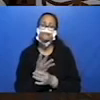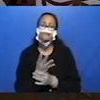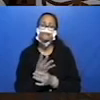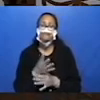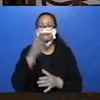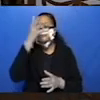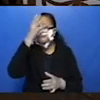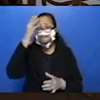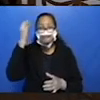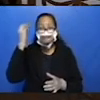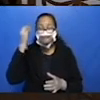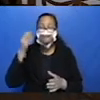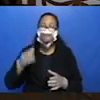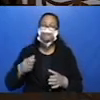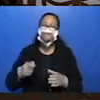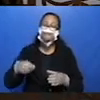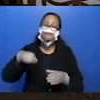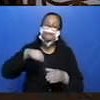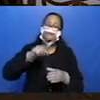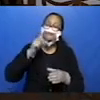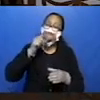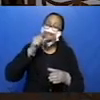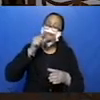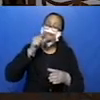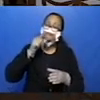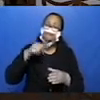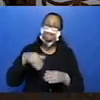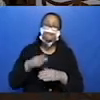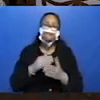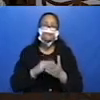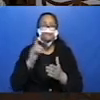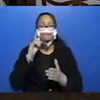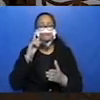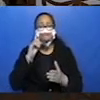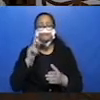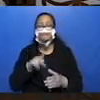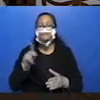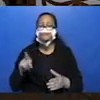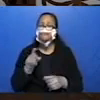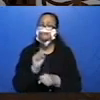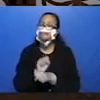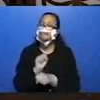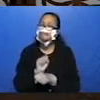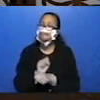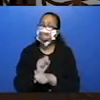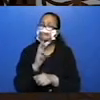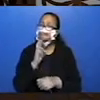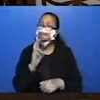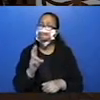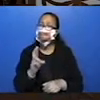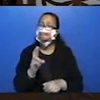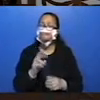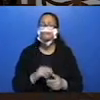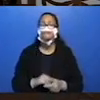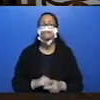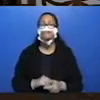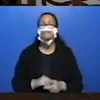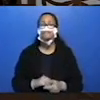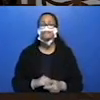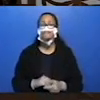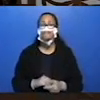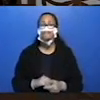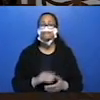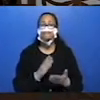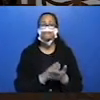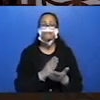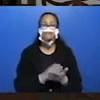molhar todos os dias. Eu vou esperar as respostas de vocês. E aí, a gente passa para a